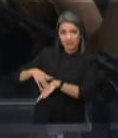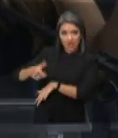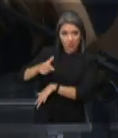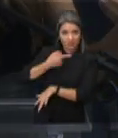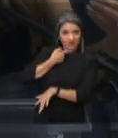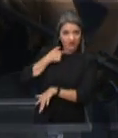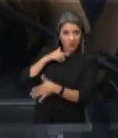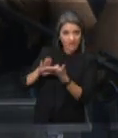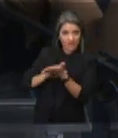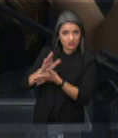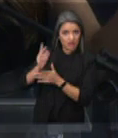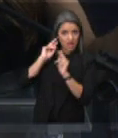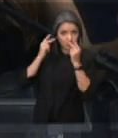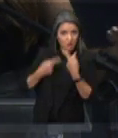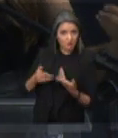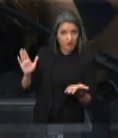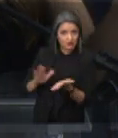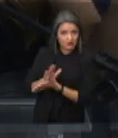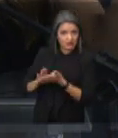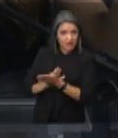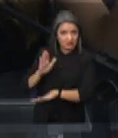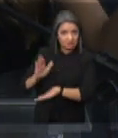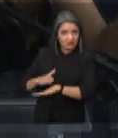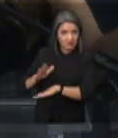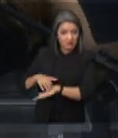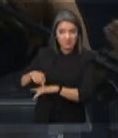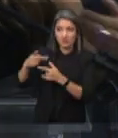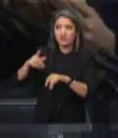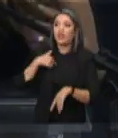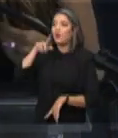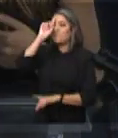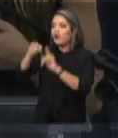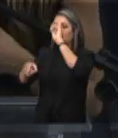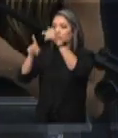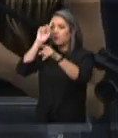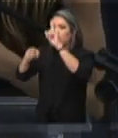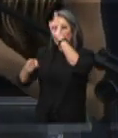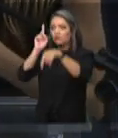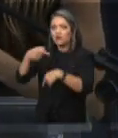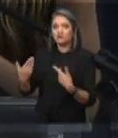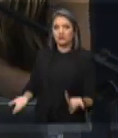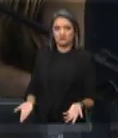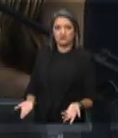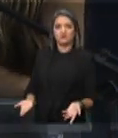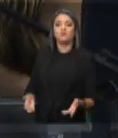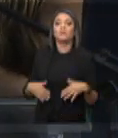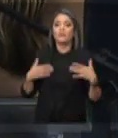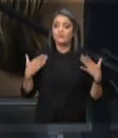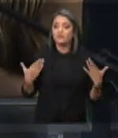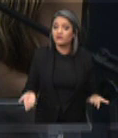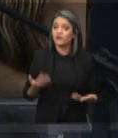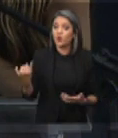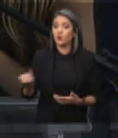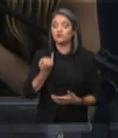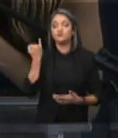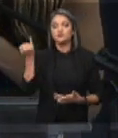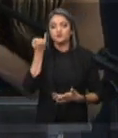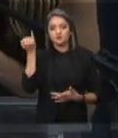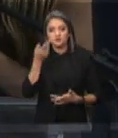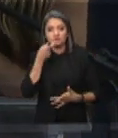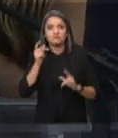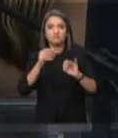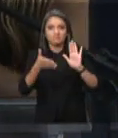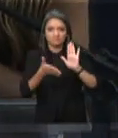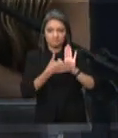não fossem seres humanos que tivessem vontades próprias que merecessem ser ouvidos que tivessem autonomia acho que é importante trazer como